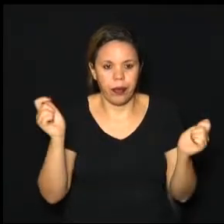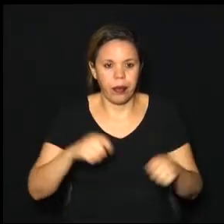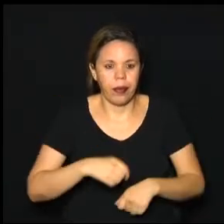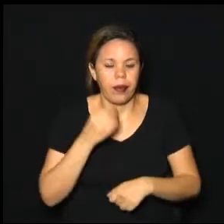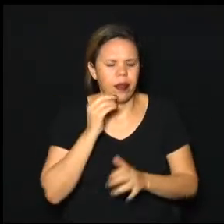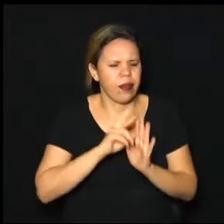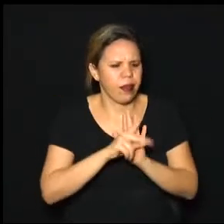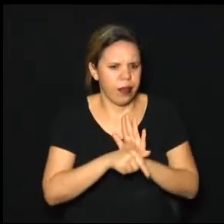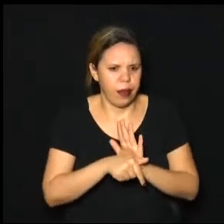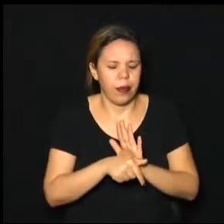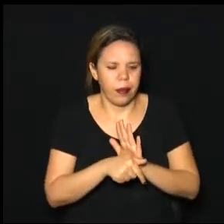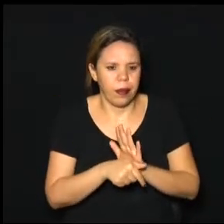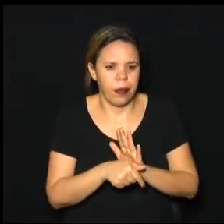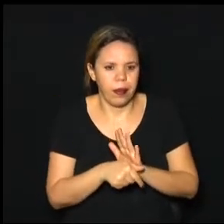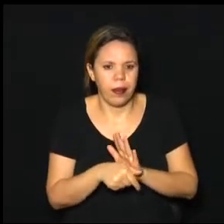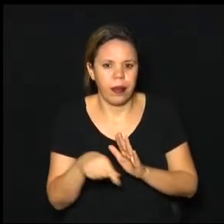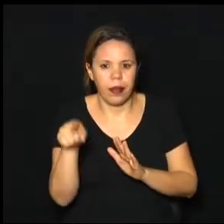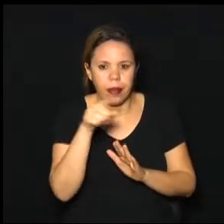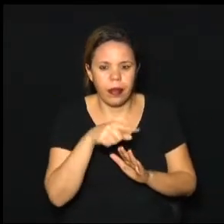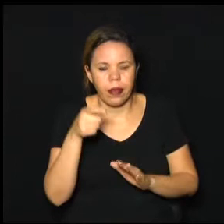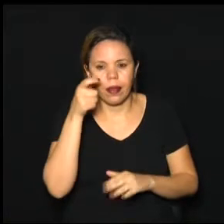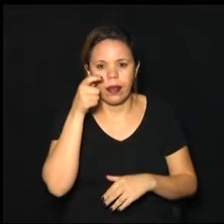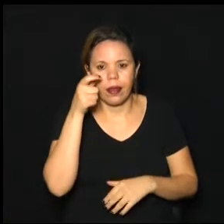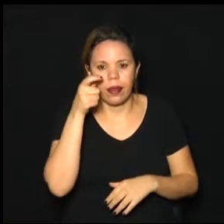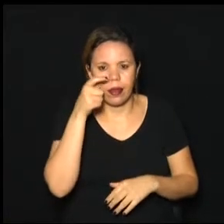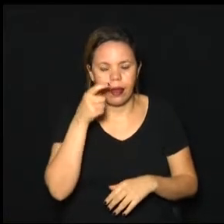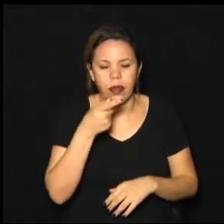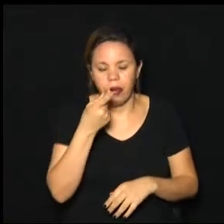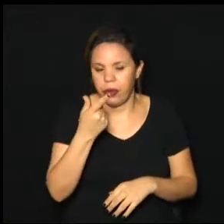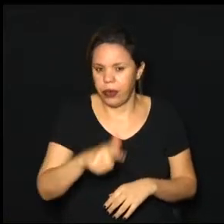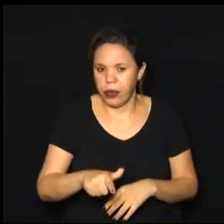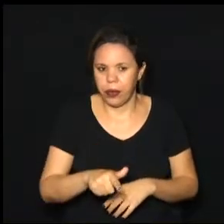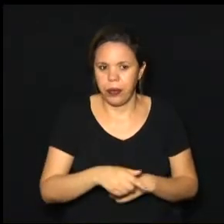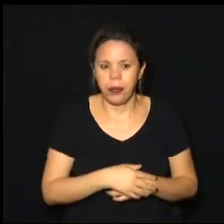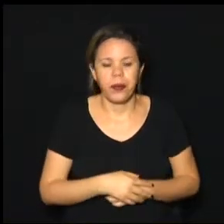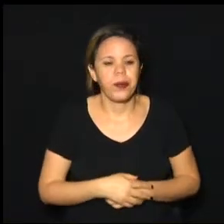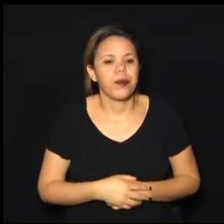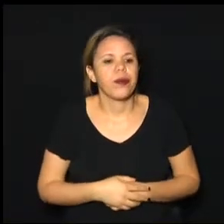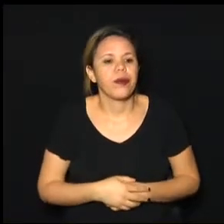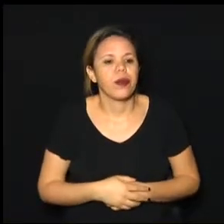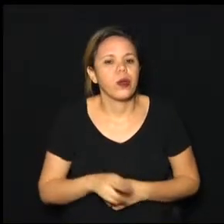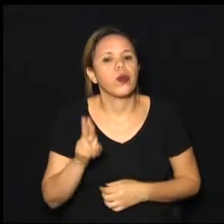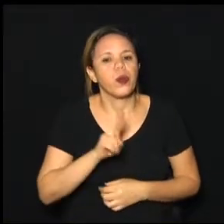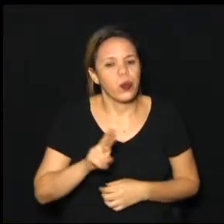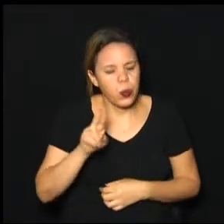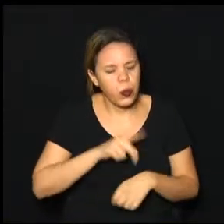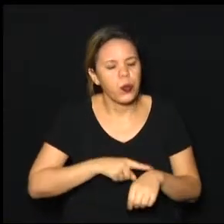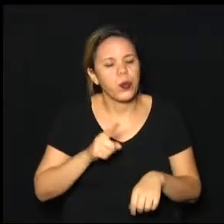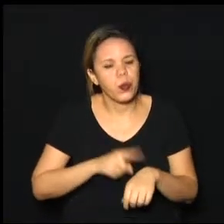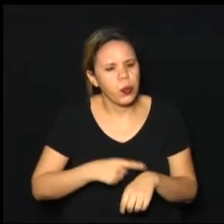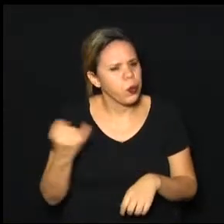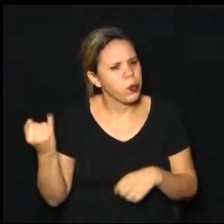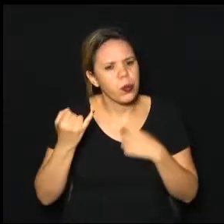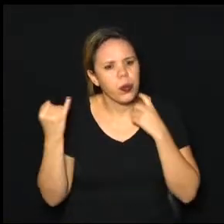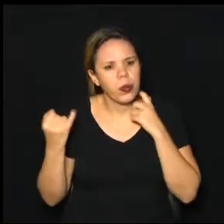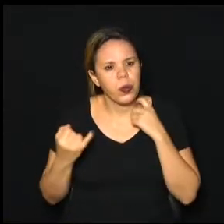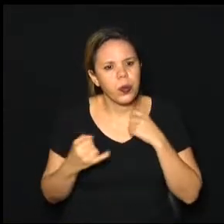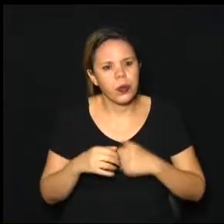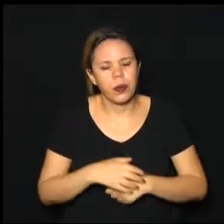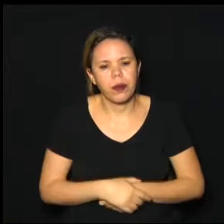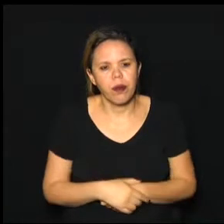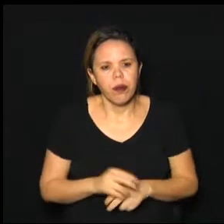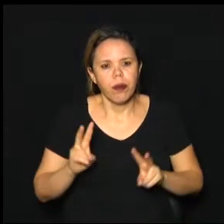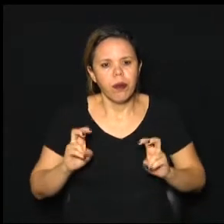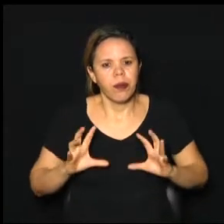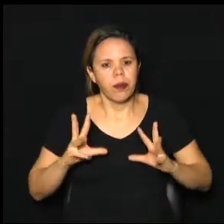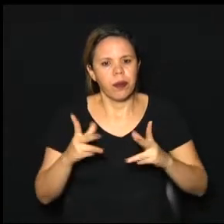são várias. Então, para você que está nos assistindo, eu repito, utilize esse tempo que é precioso,